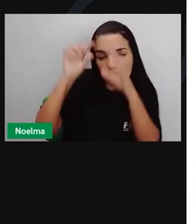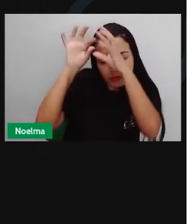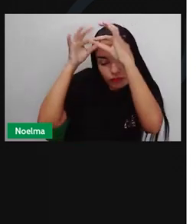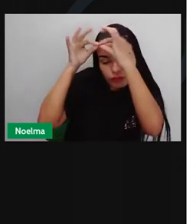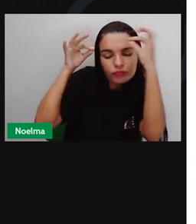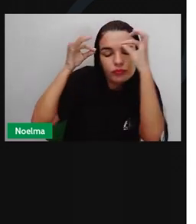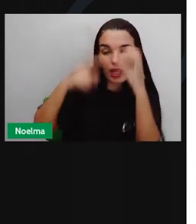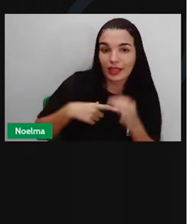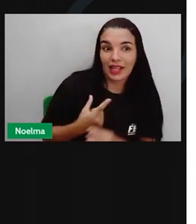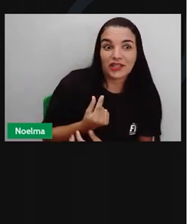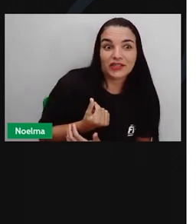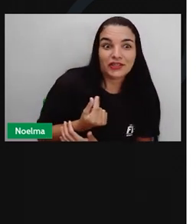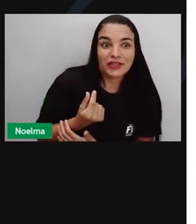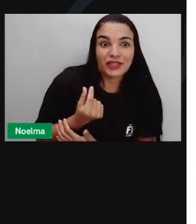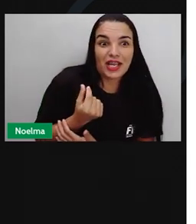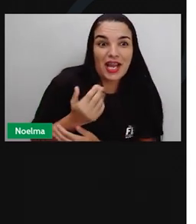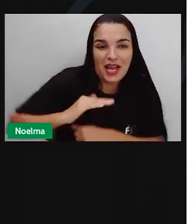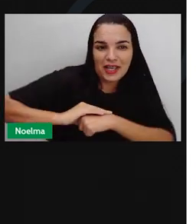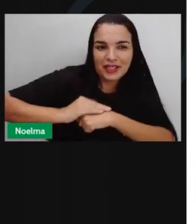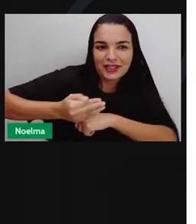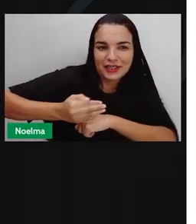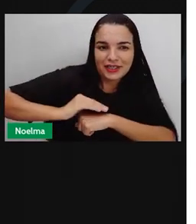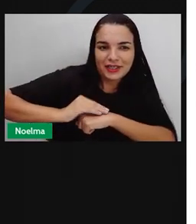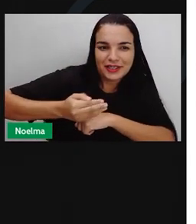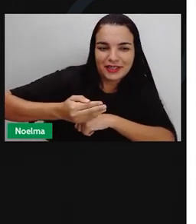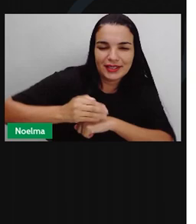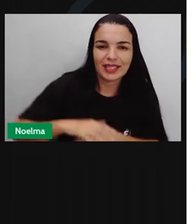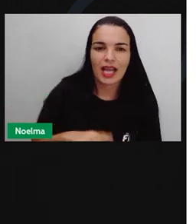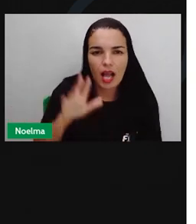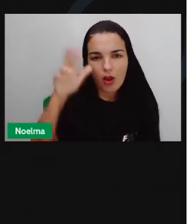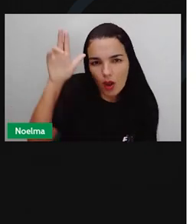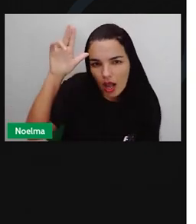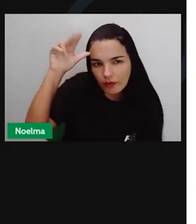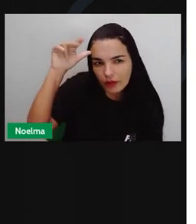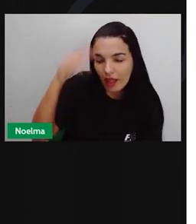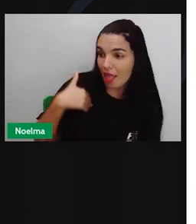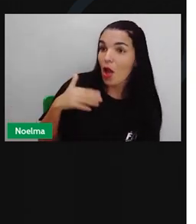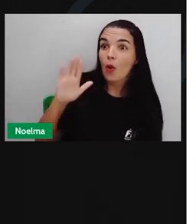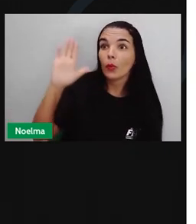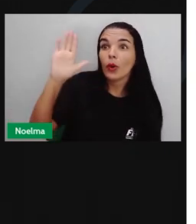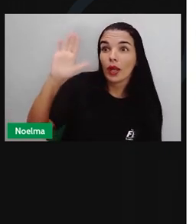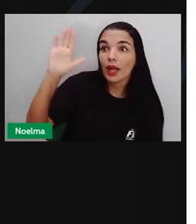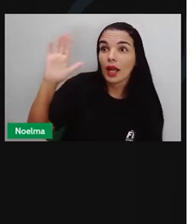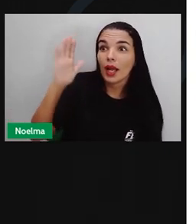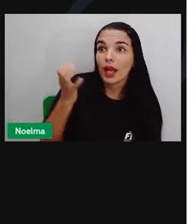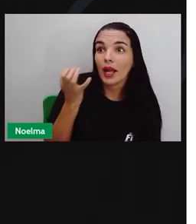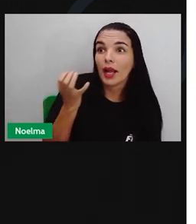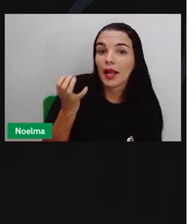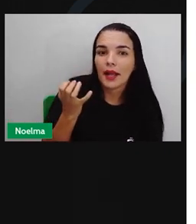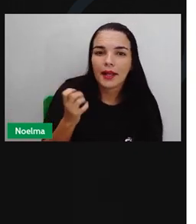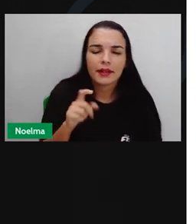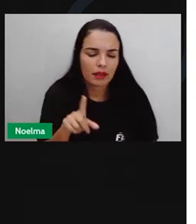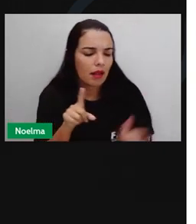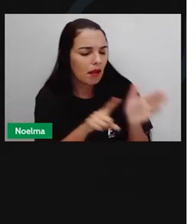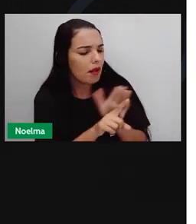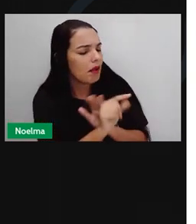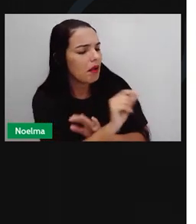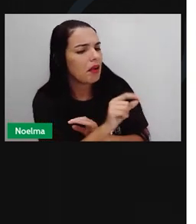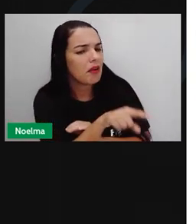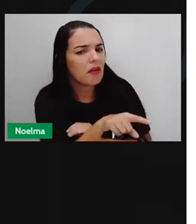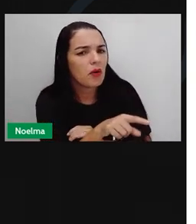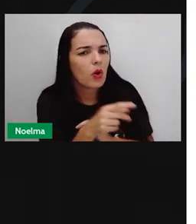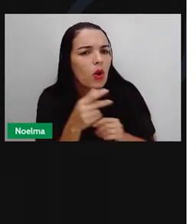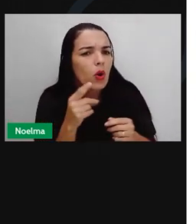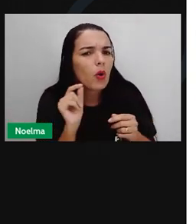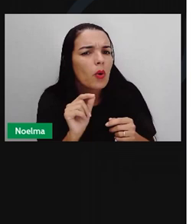e dinheiro na caixinha? O cavalo respondeu. Eu quero! Dona Baratinha perguntou. E